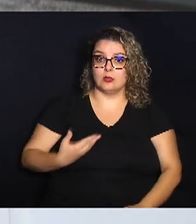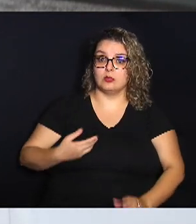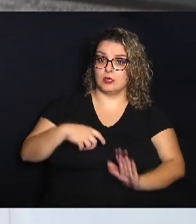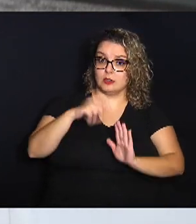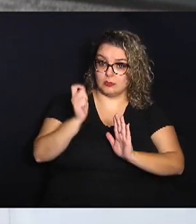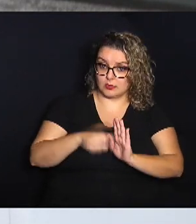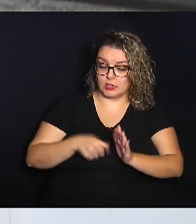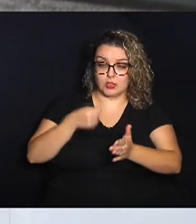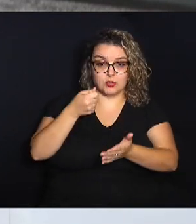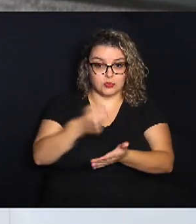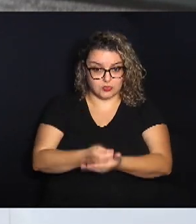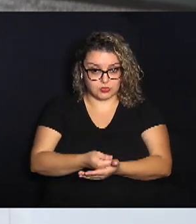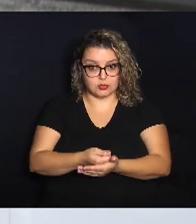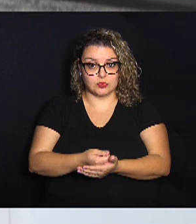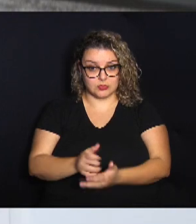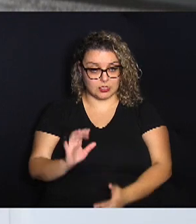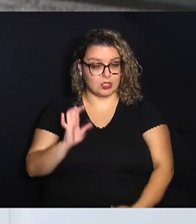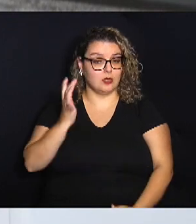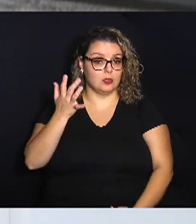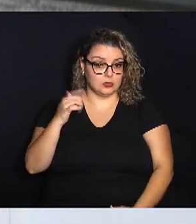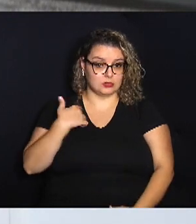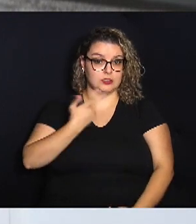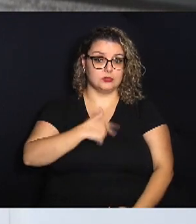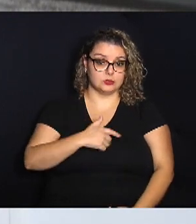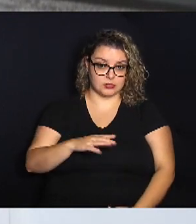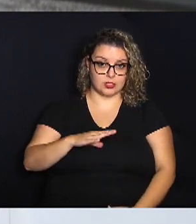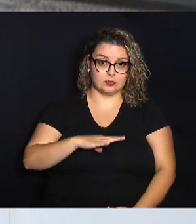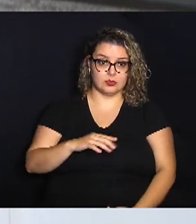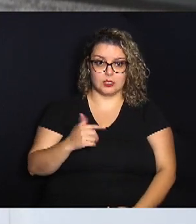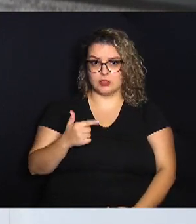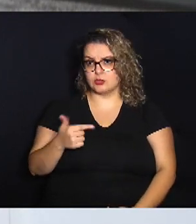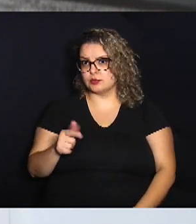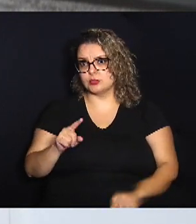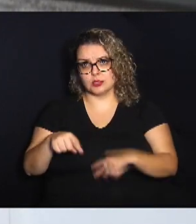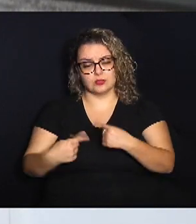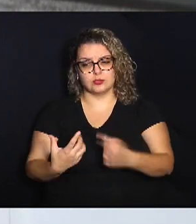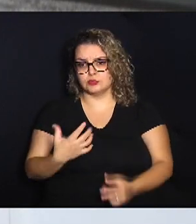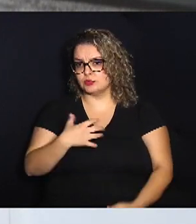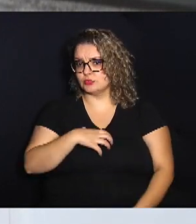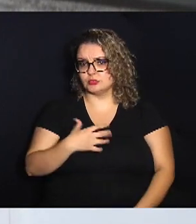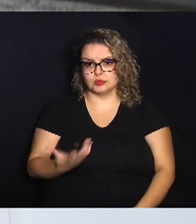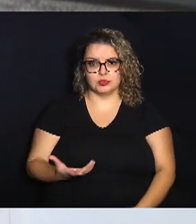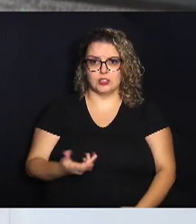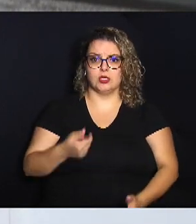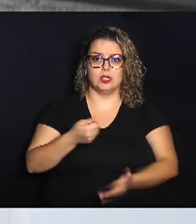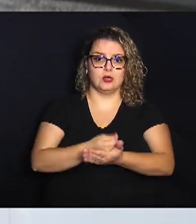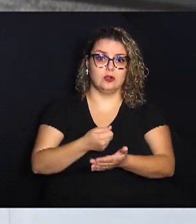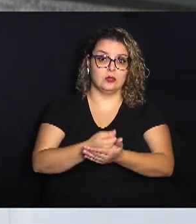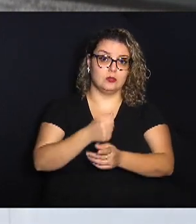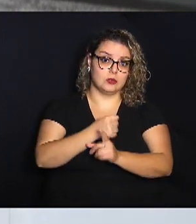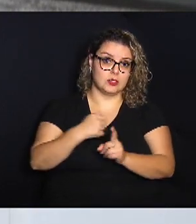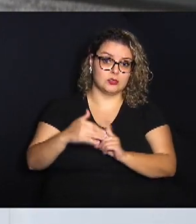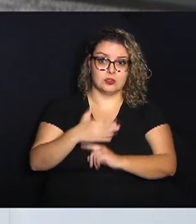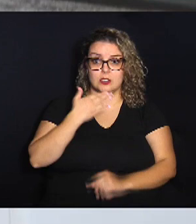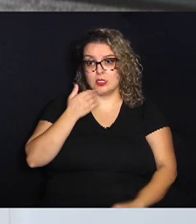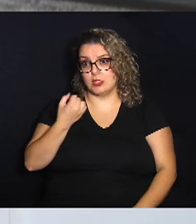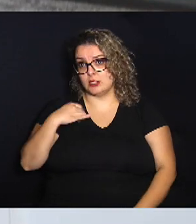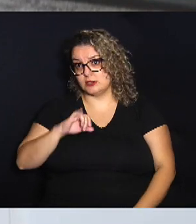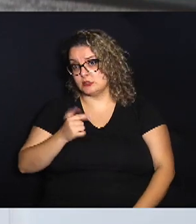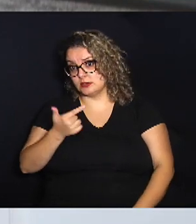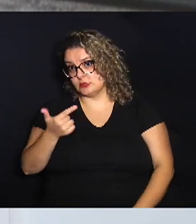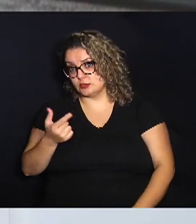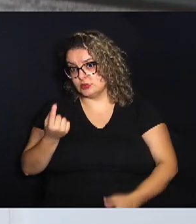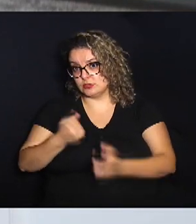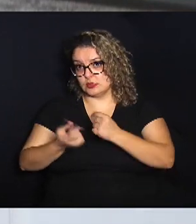sejam realidade na nossa cidade. E não existe outra forma de a gente garantir uma sociedade melhor se a gente não investir na criança e